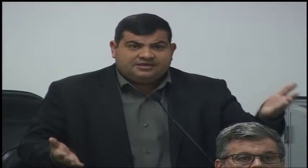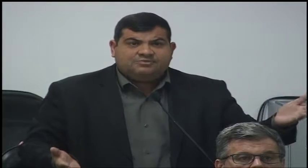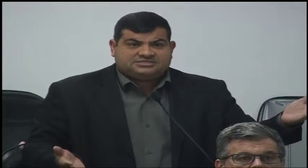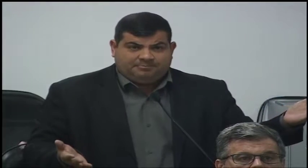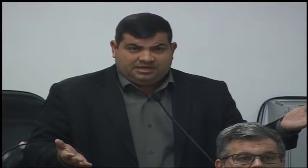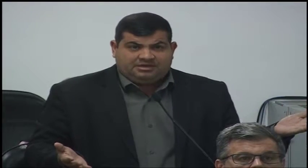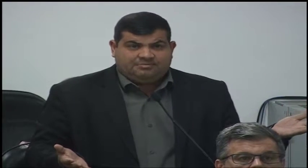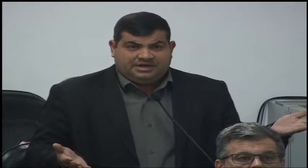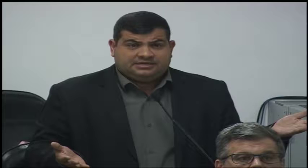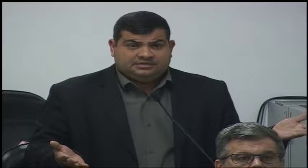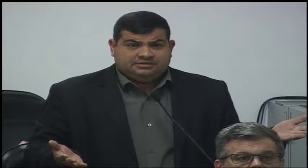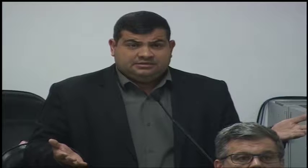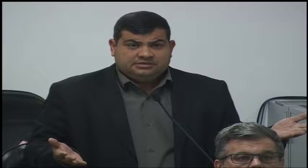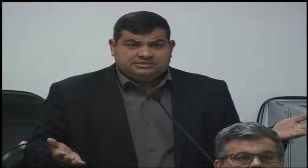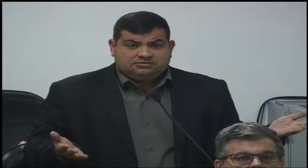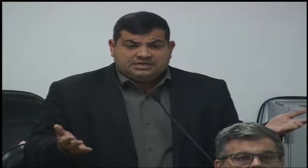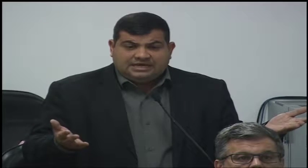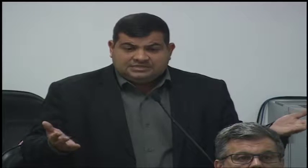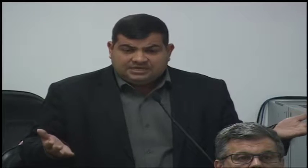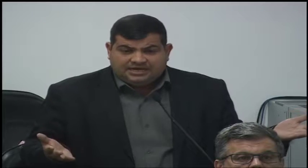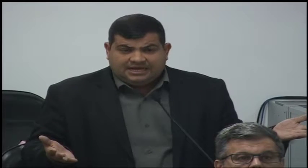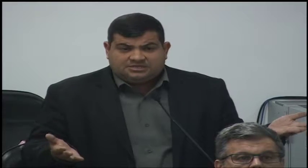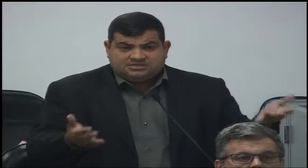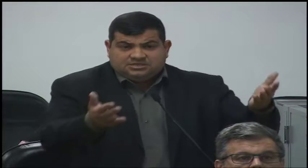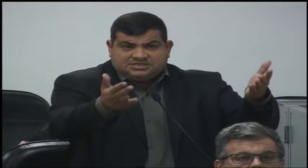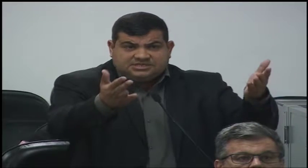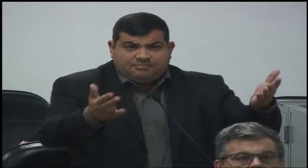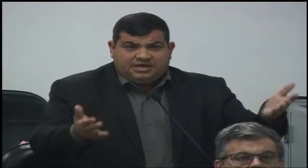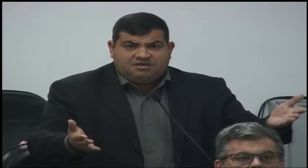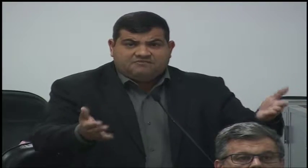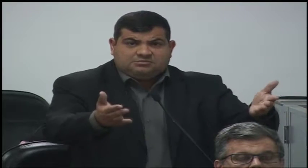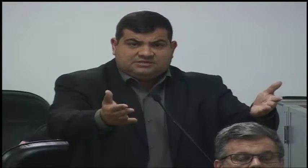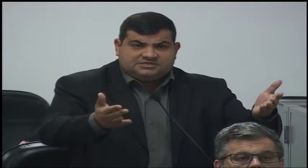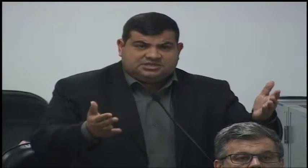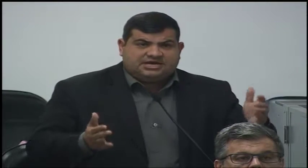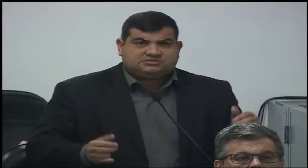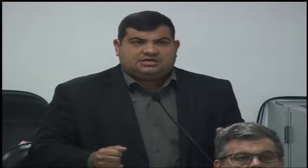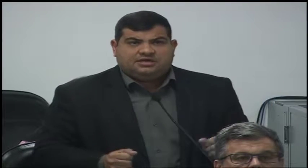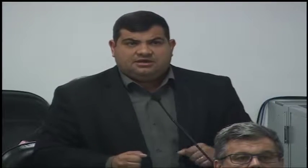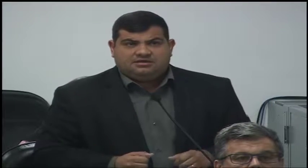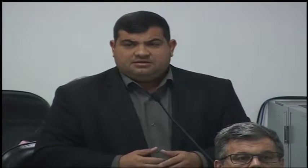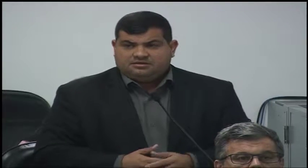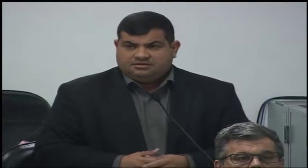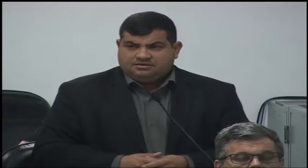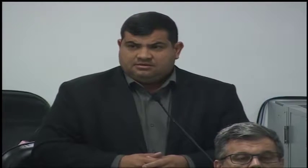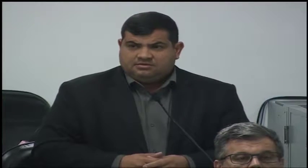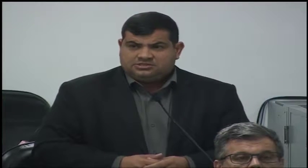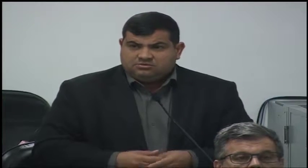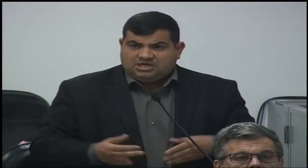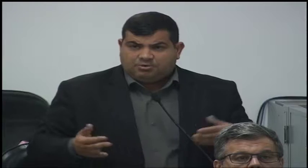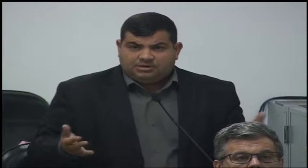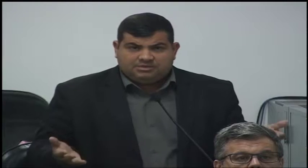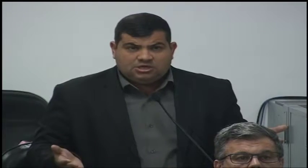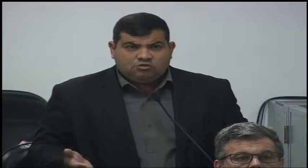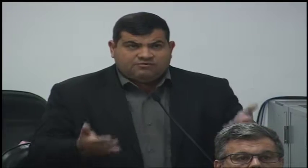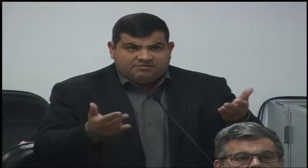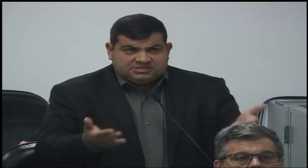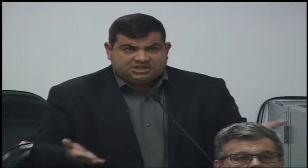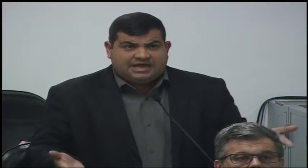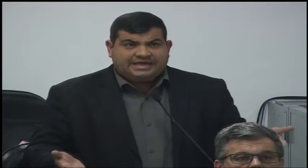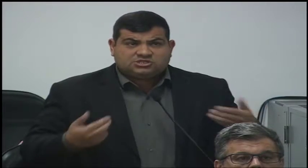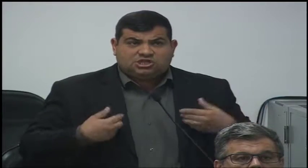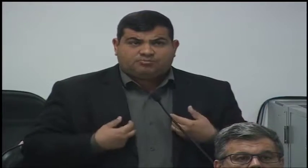já tem aí uma CPI aberta. Se não tem nada de errado, assinamos a CPI e vamos investigar isso daí. Se